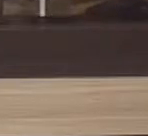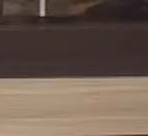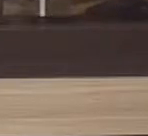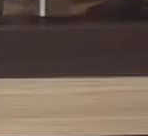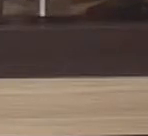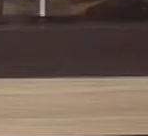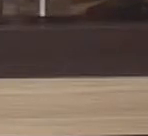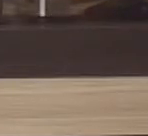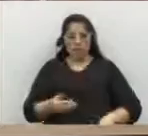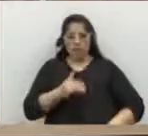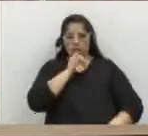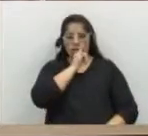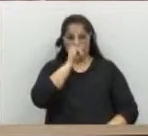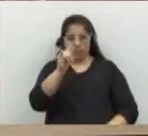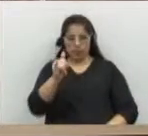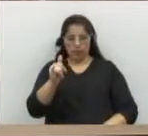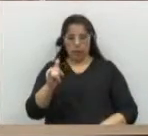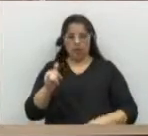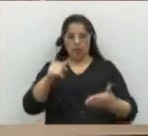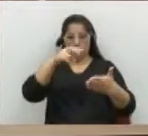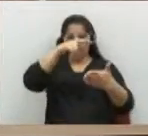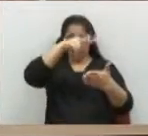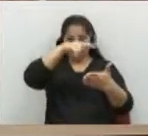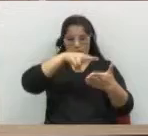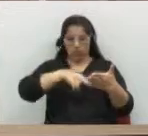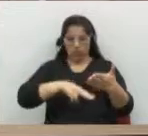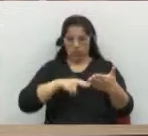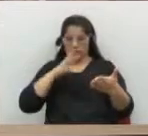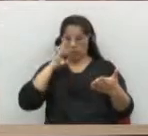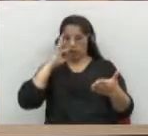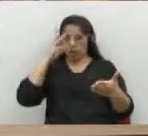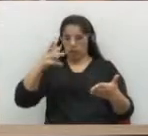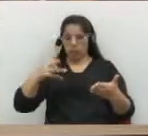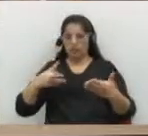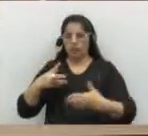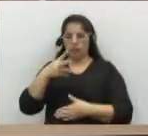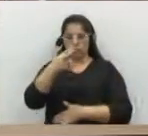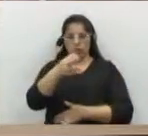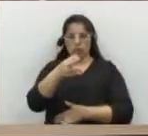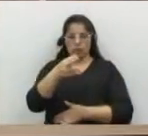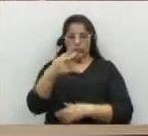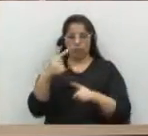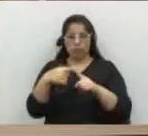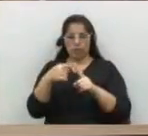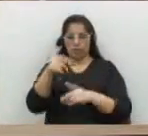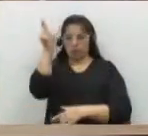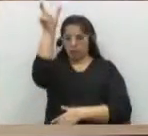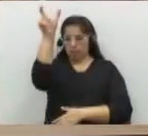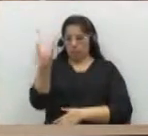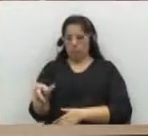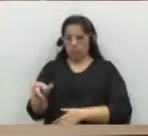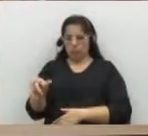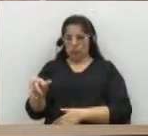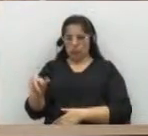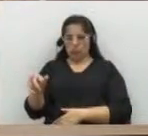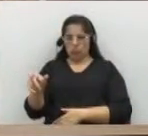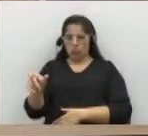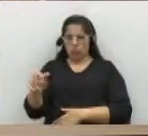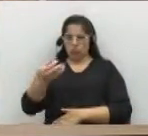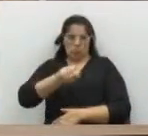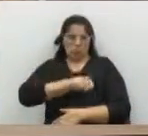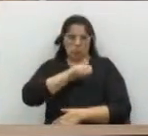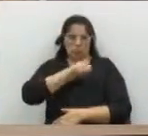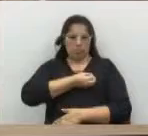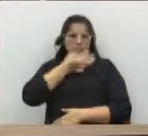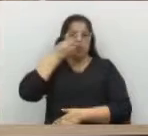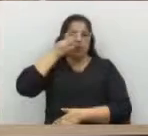que a leitura da denúncia será interrompida pela ausência do denunciado no plenário, pois